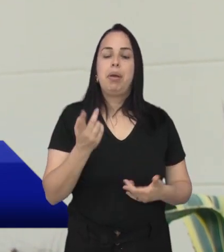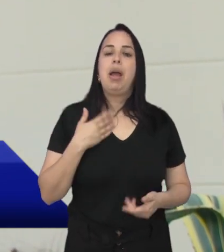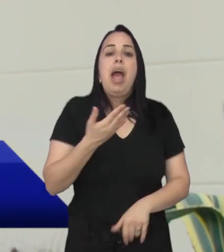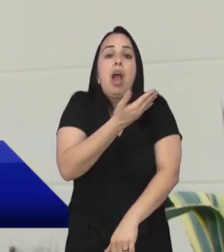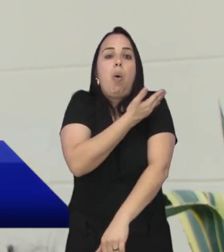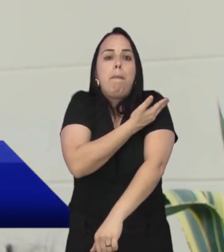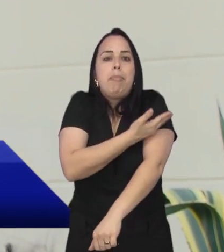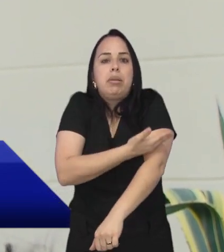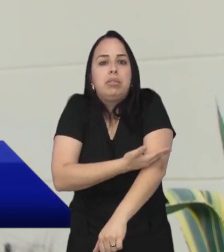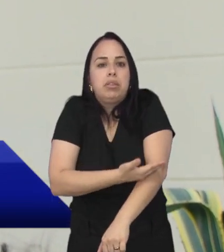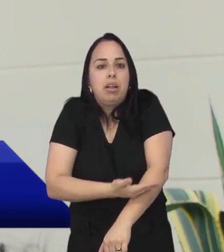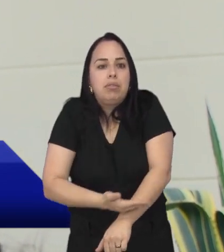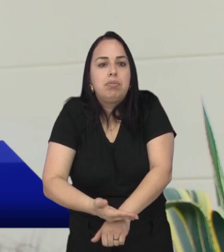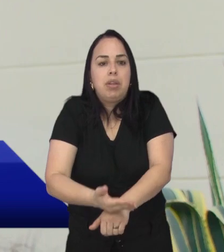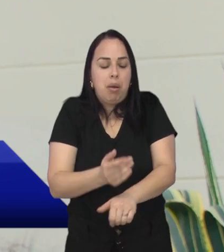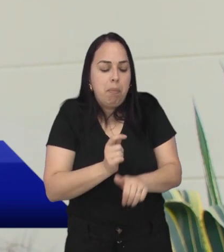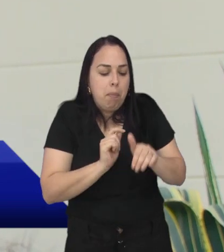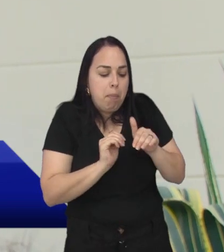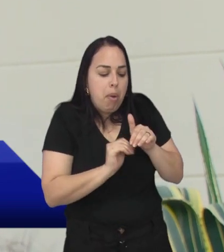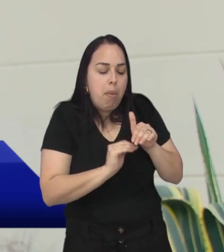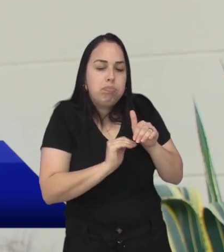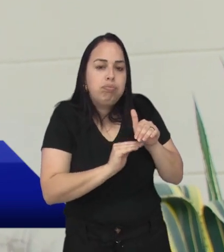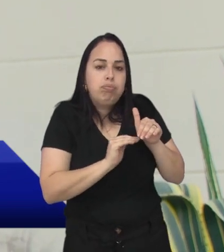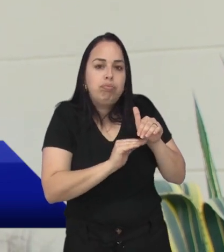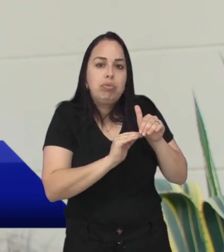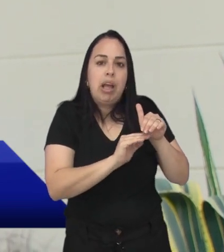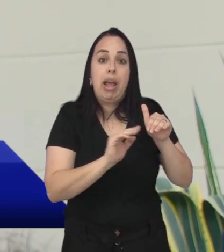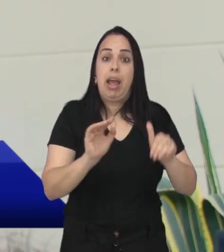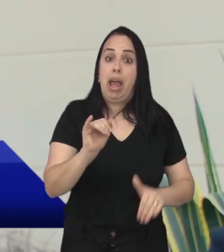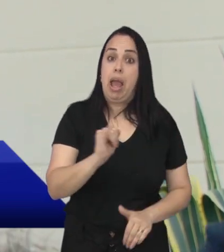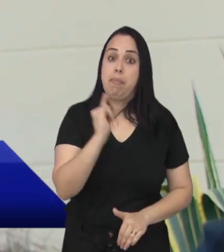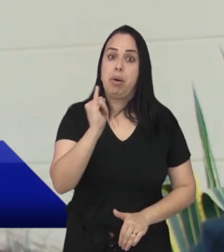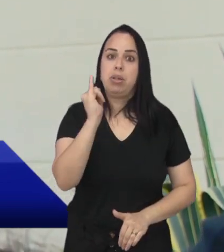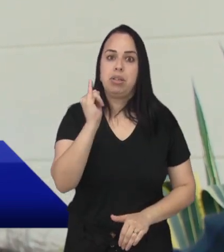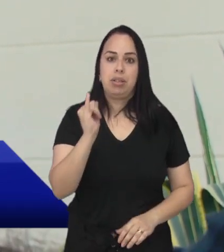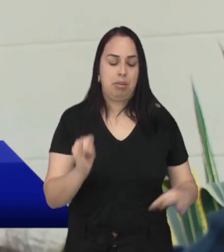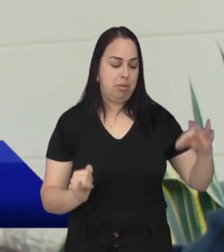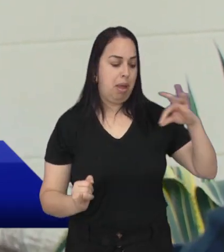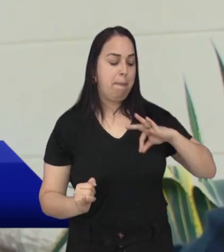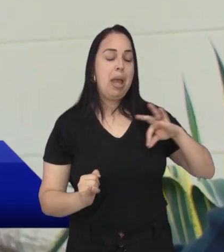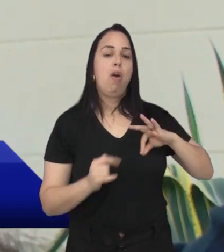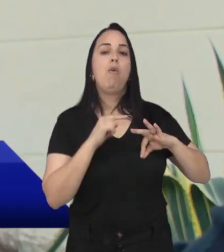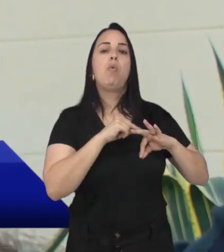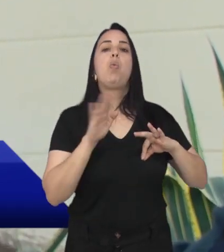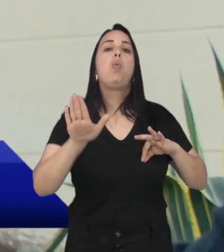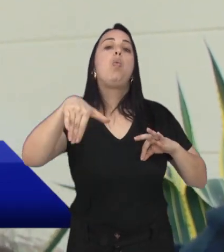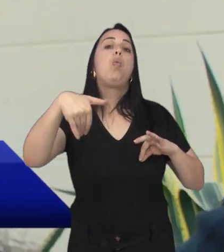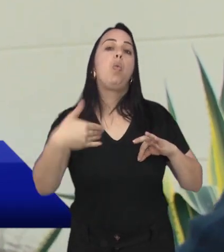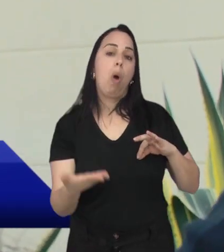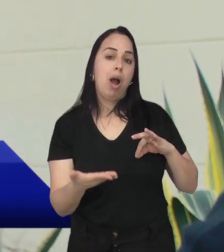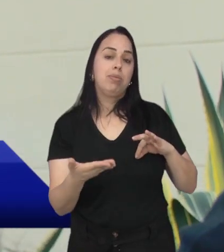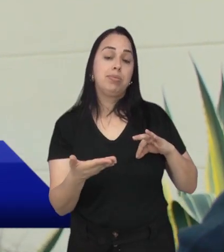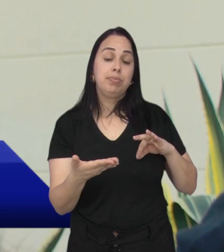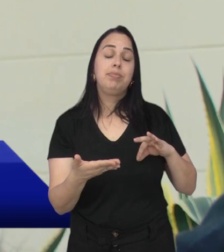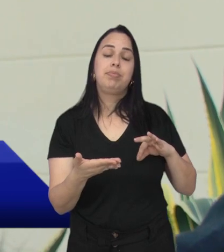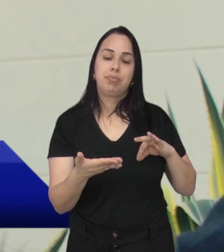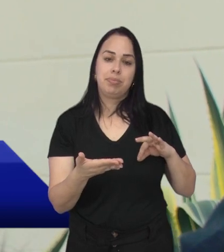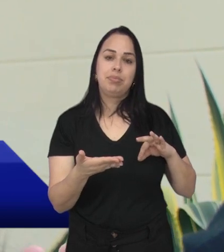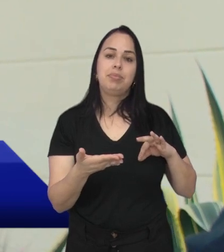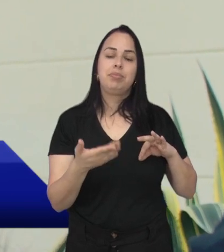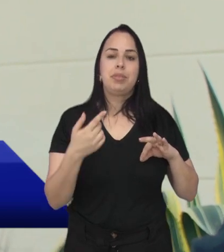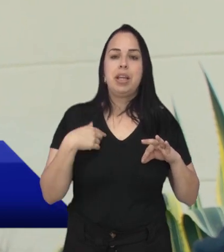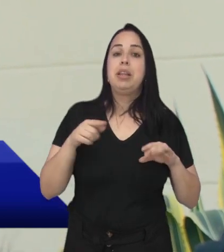economizar, é criar o hábito de ter uma educação financeira. Importante a pessoa saber quanto ela ganha no mês. Desse valor que ela